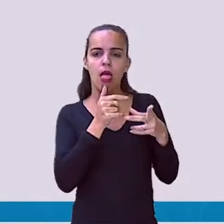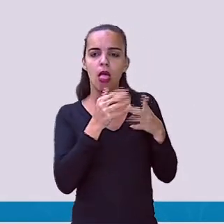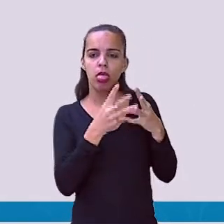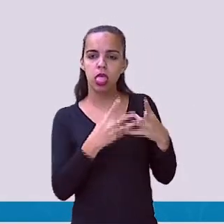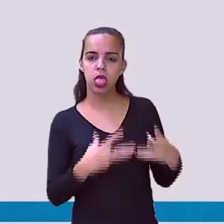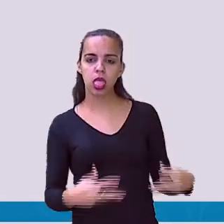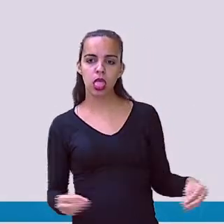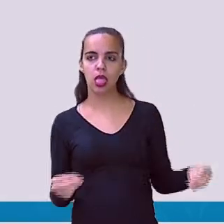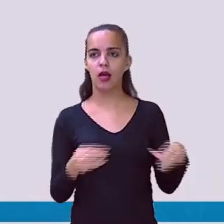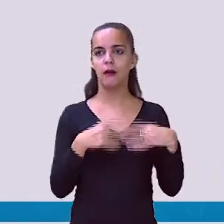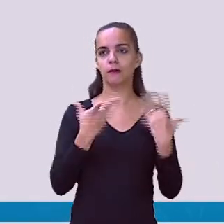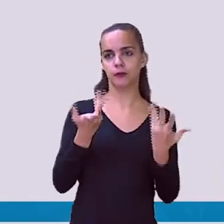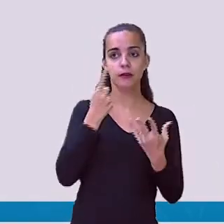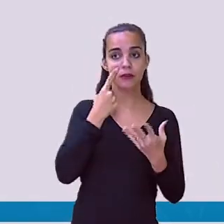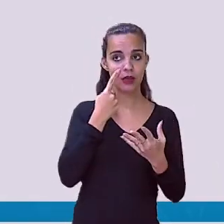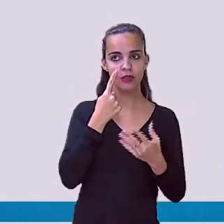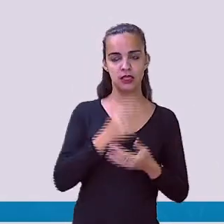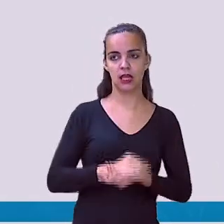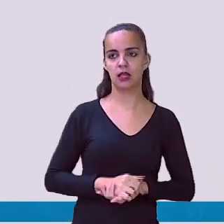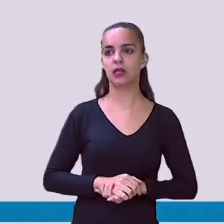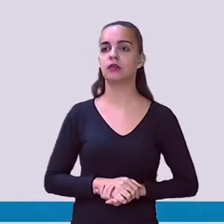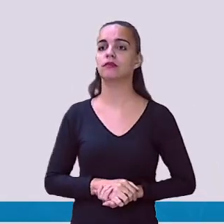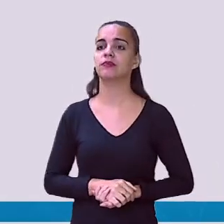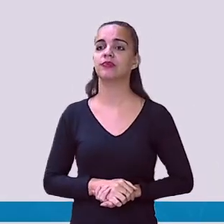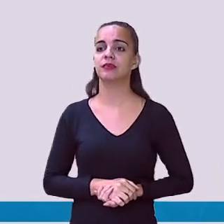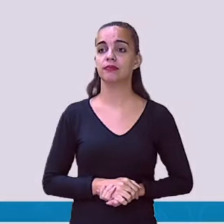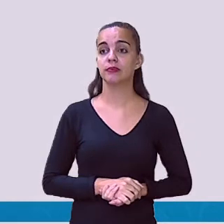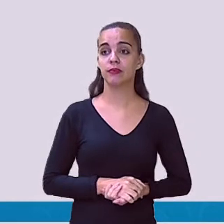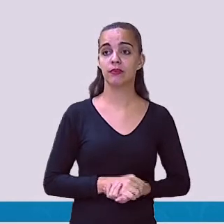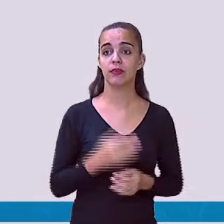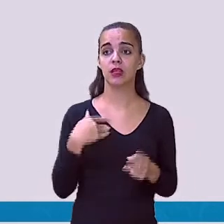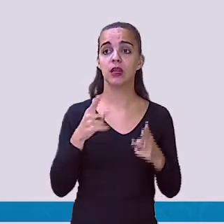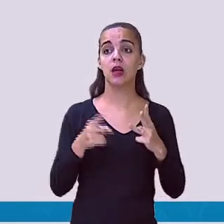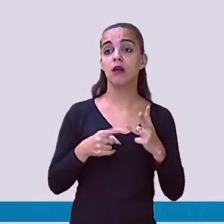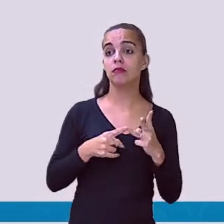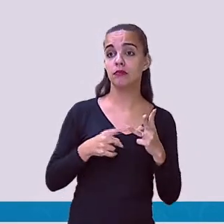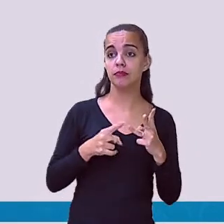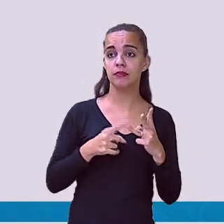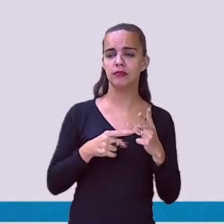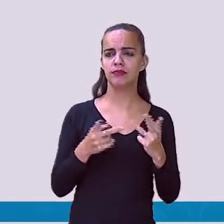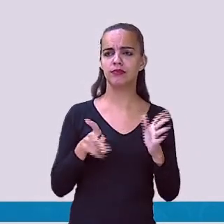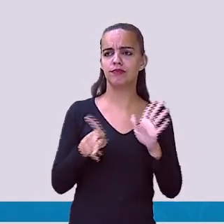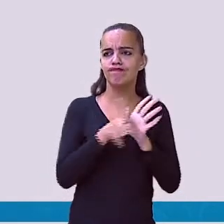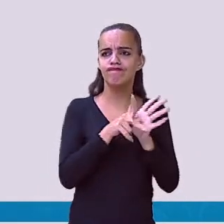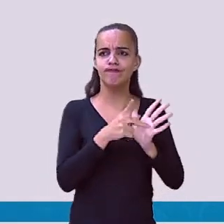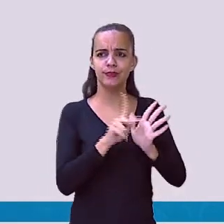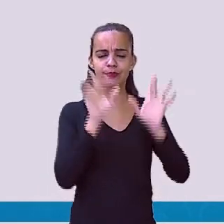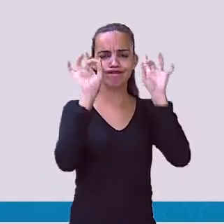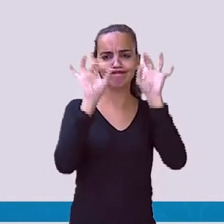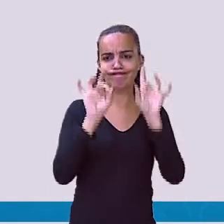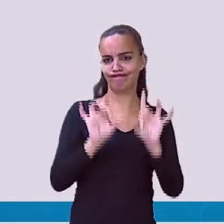estão presentes ali naquela mistura. E também propriedades